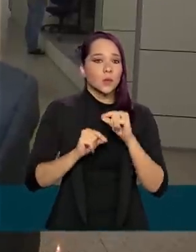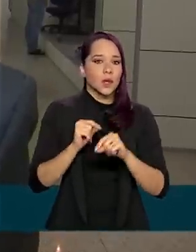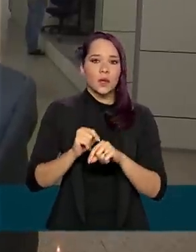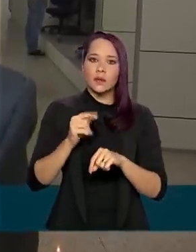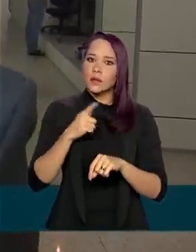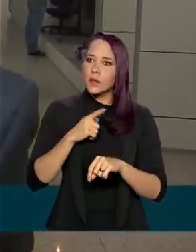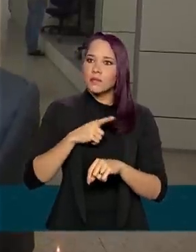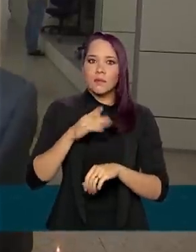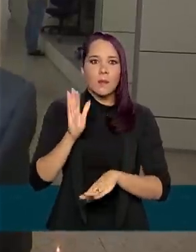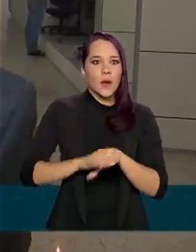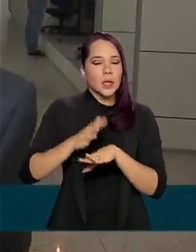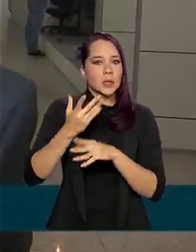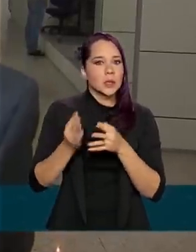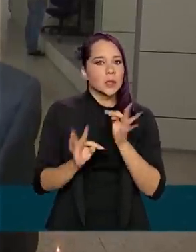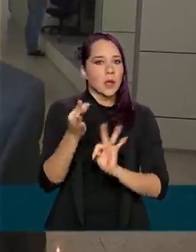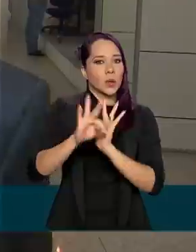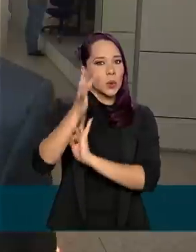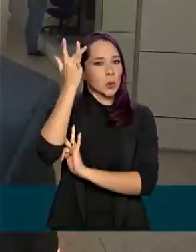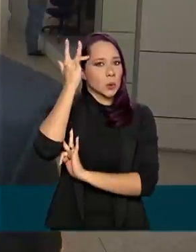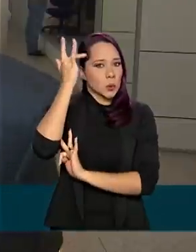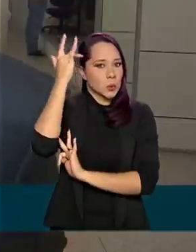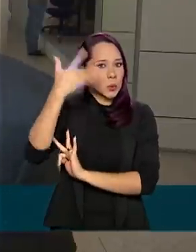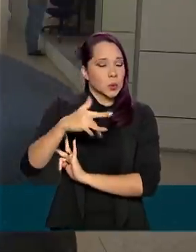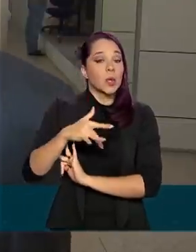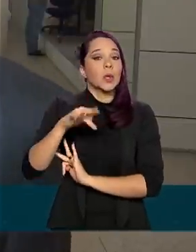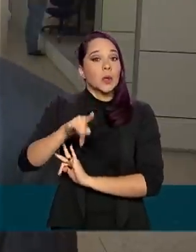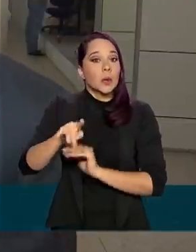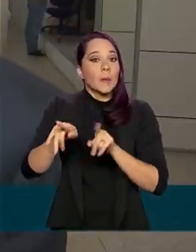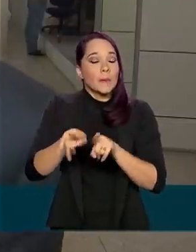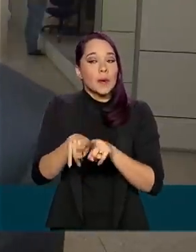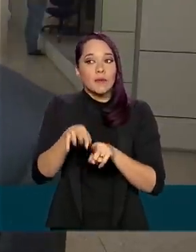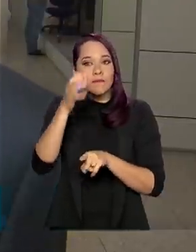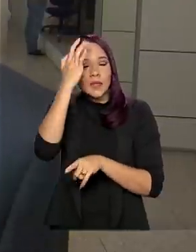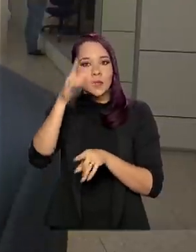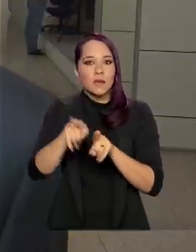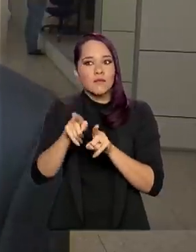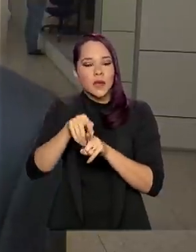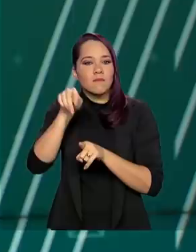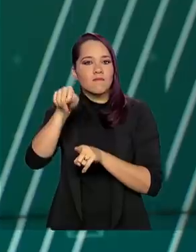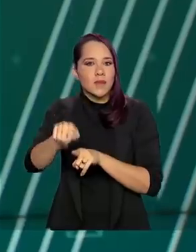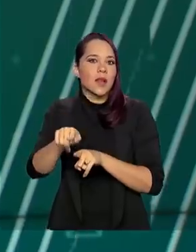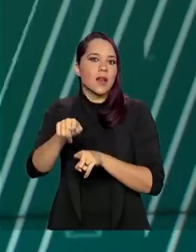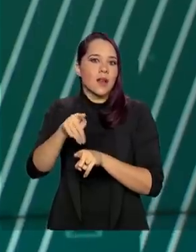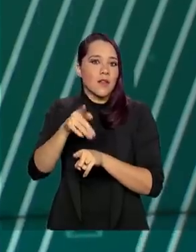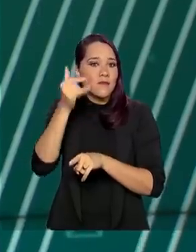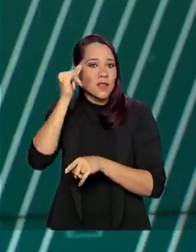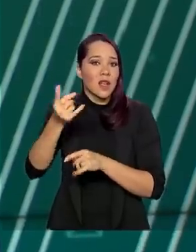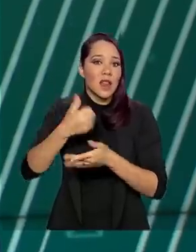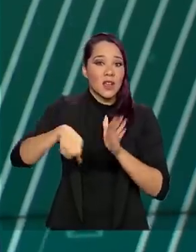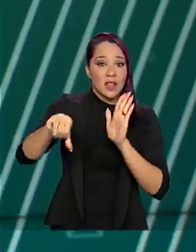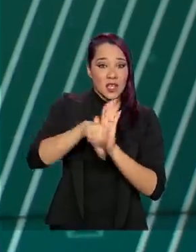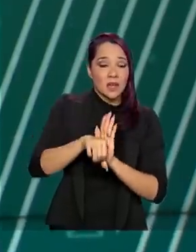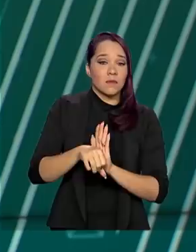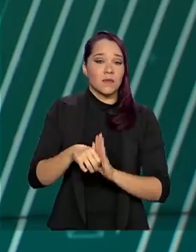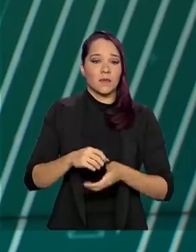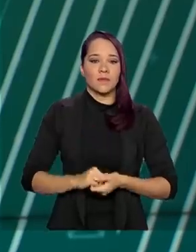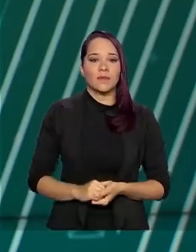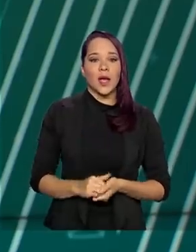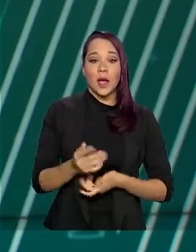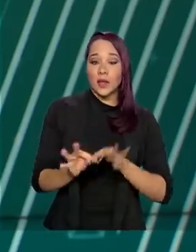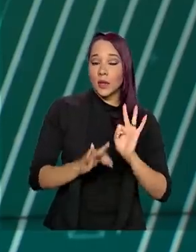buscar tecnologia para fazer face principalmente ao crime organizado. A tecnologia